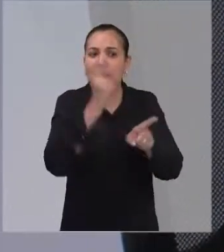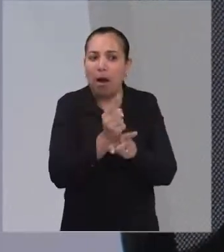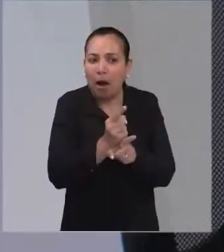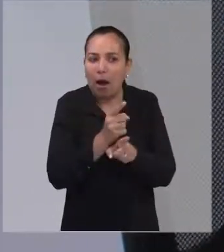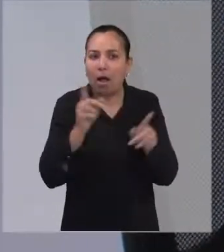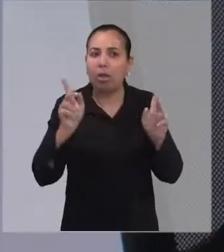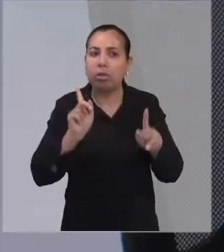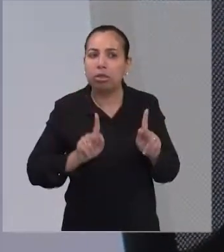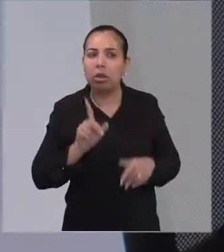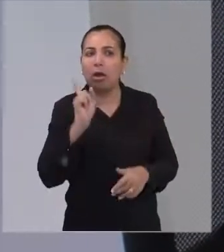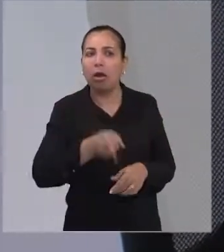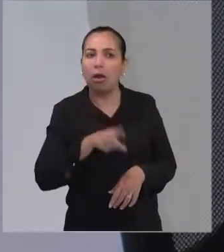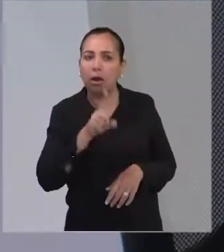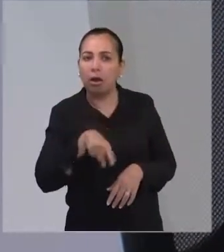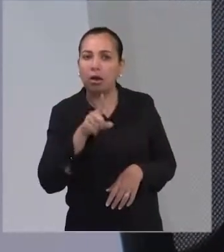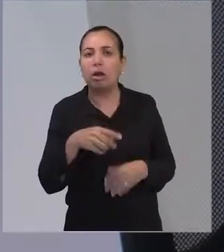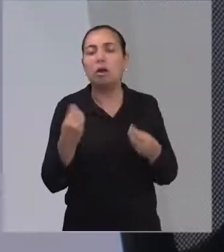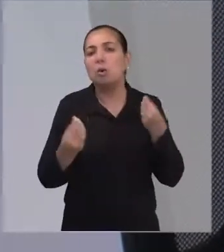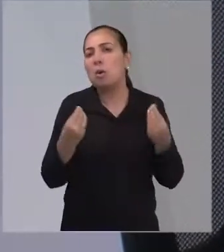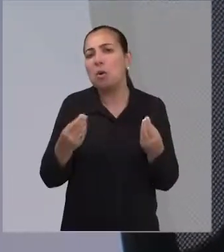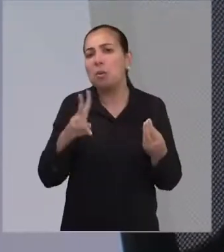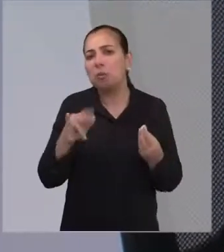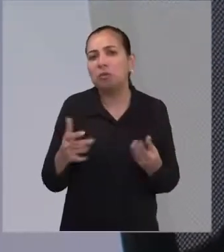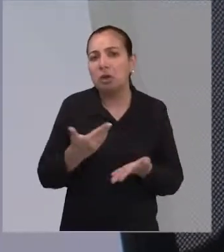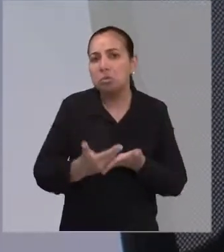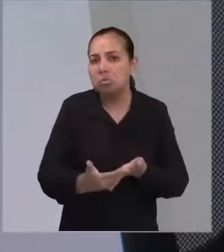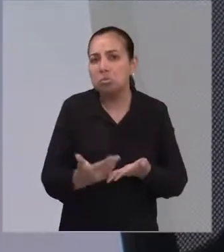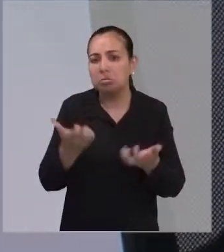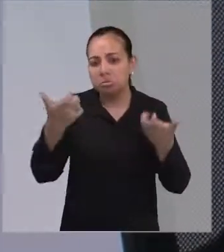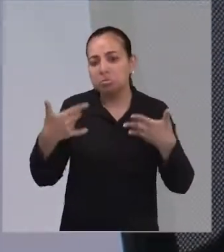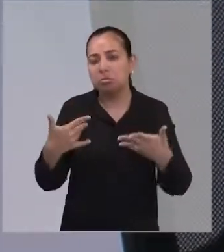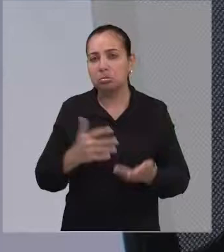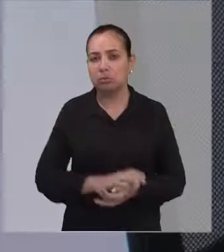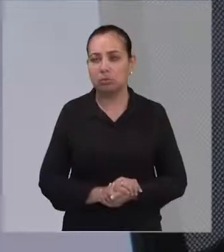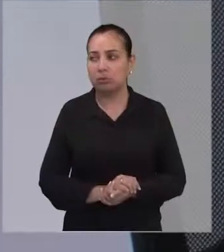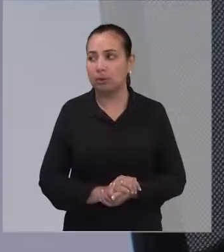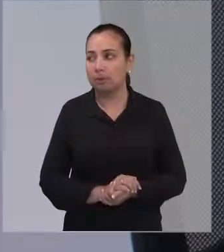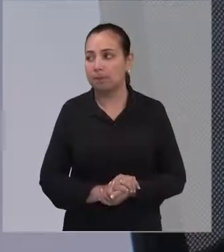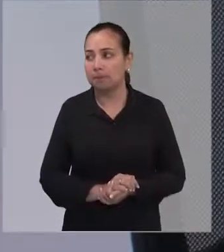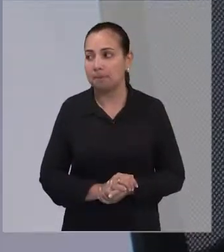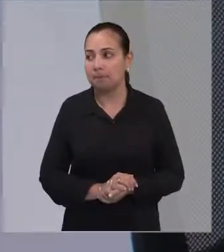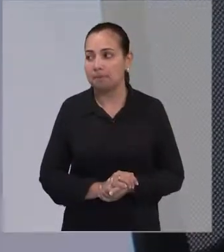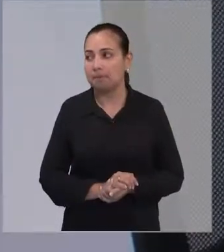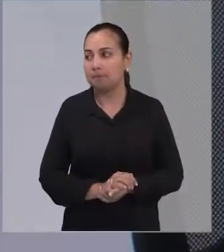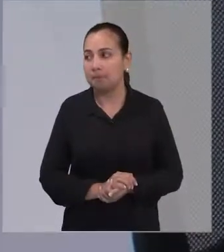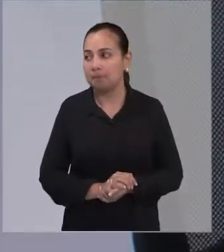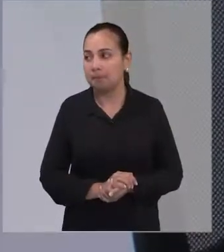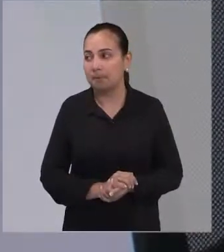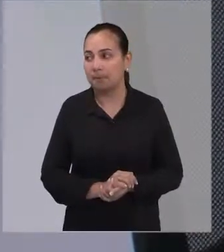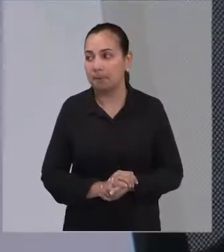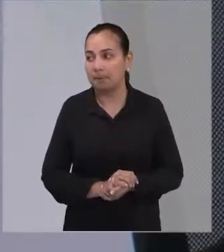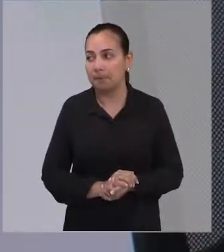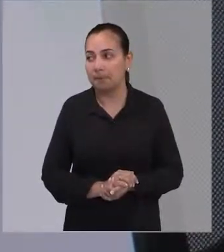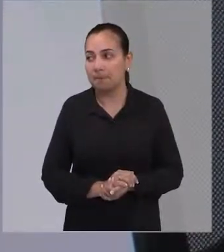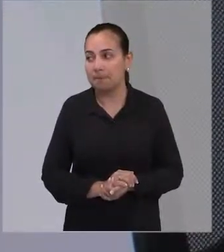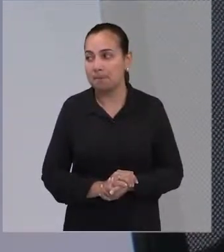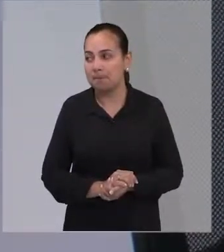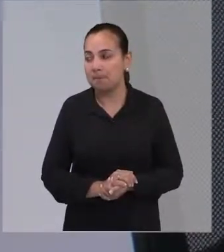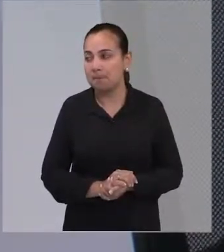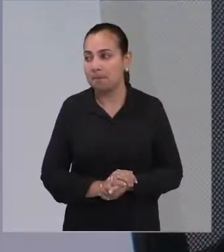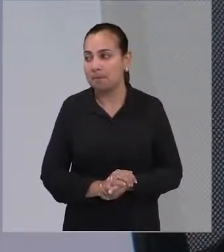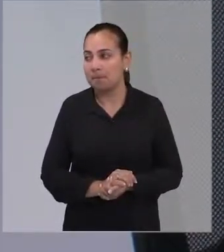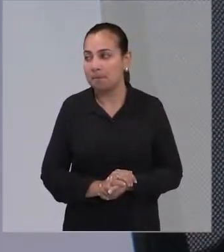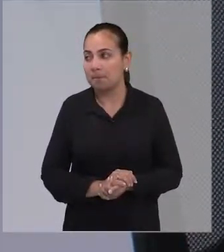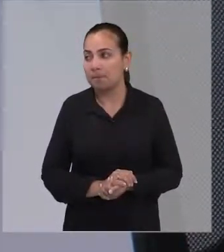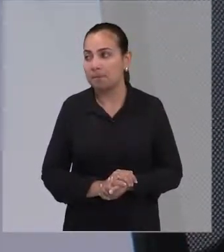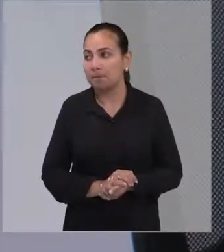aproveitar esse primeiro bloco e voltar um pouco para a questão que já foi colocada aqui pelo... Eu acho que foi na sua fala, né? Já vinha a